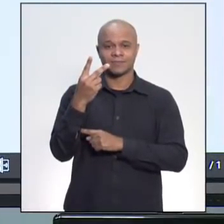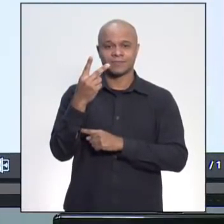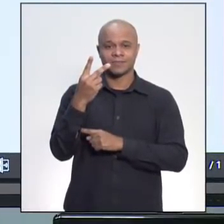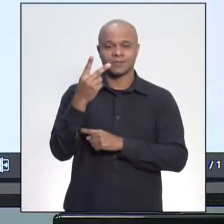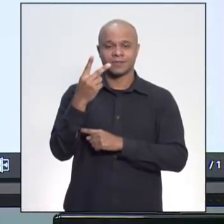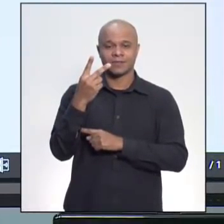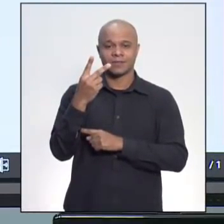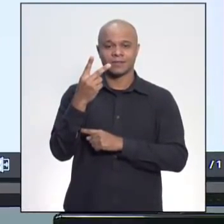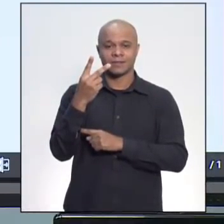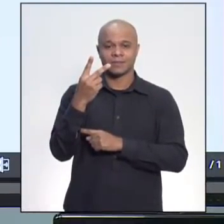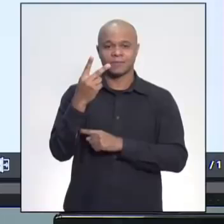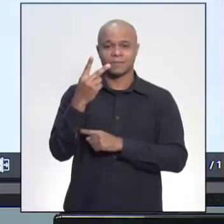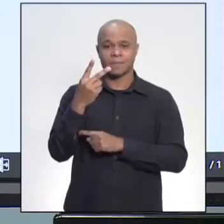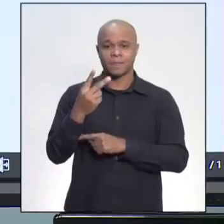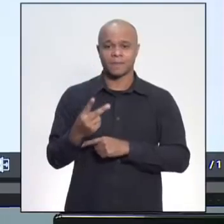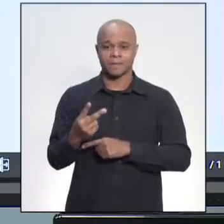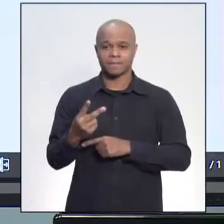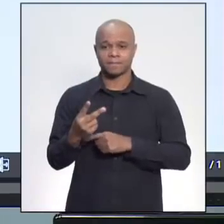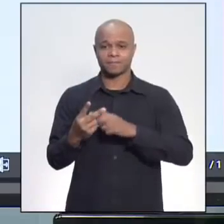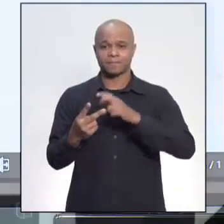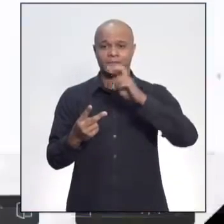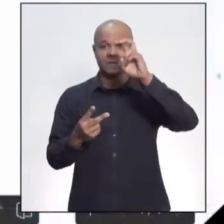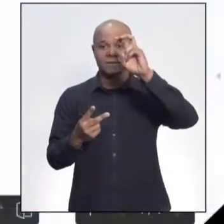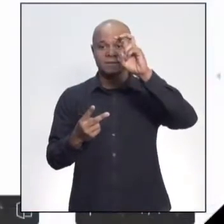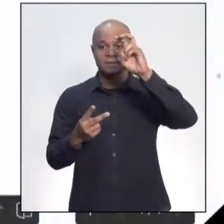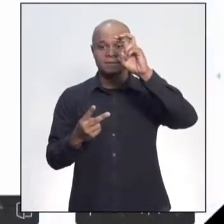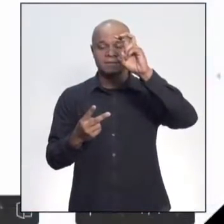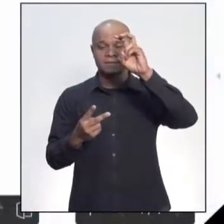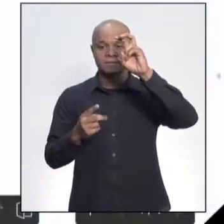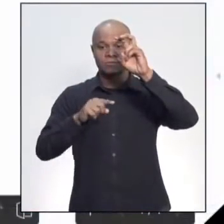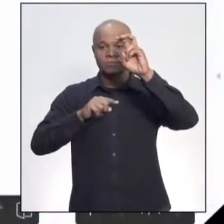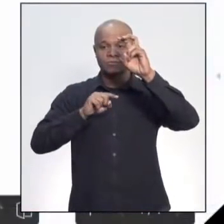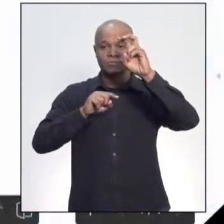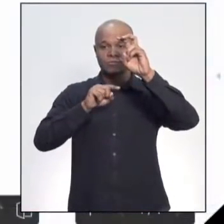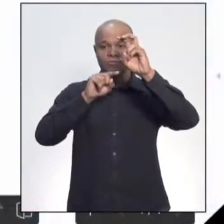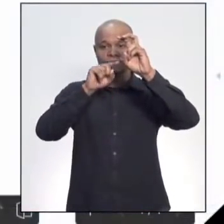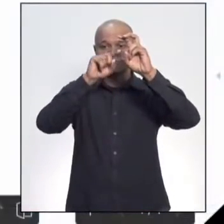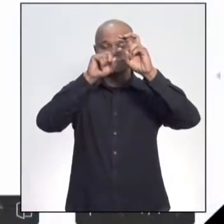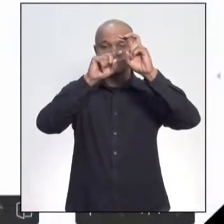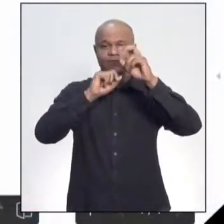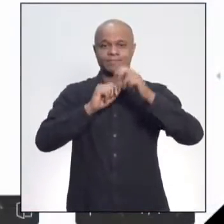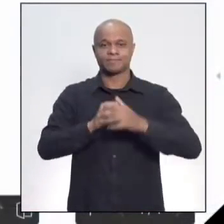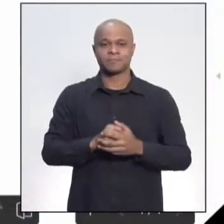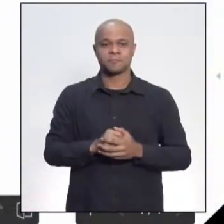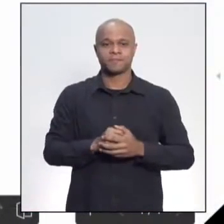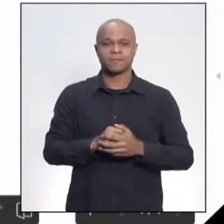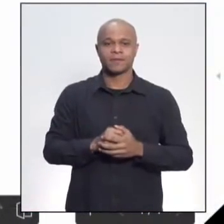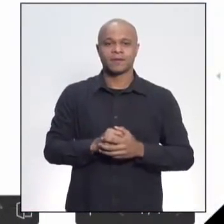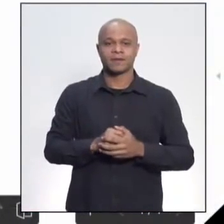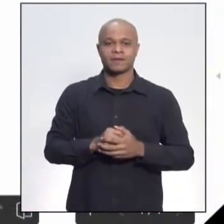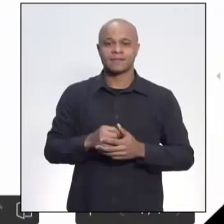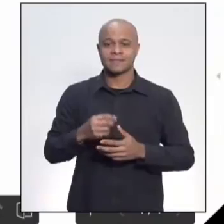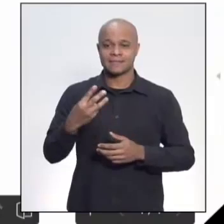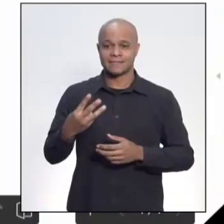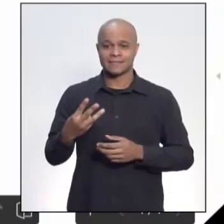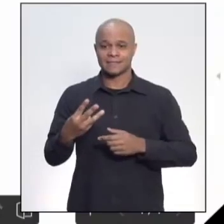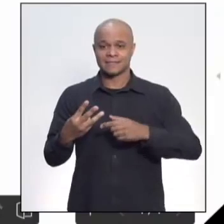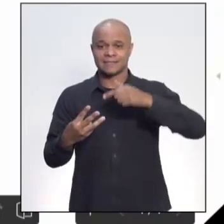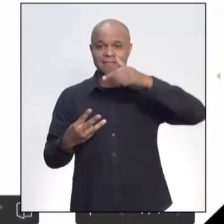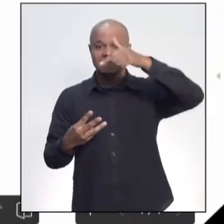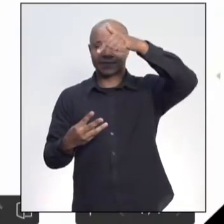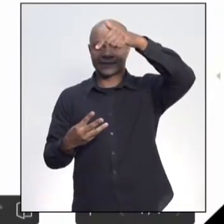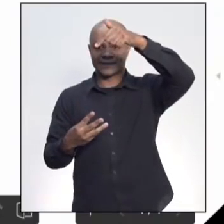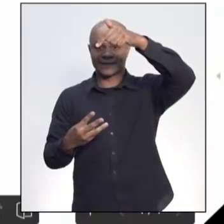ligado aqui com o 5, e o 3 no x, que está ligado com o 7. Não repara se ficar muito torto aqui não,